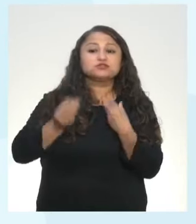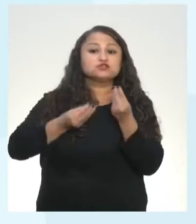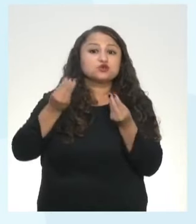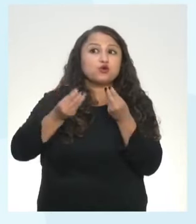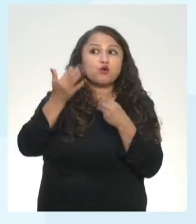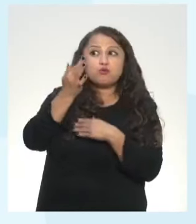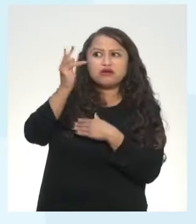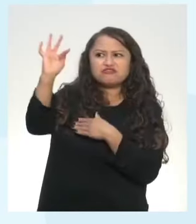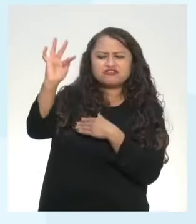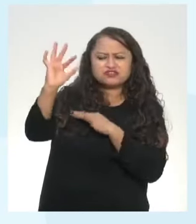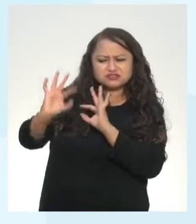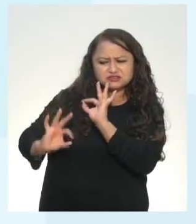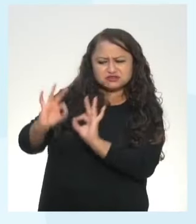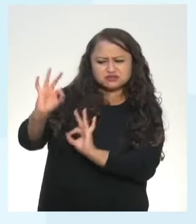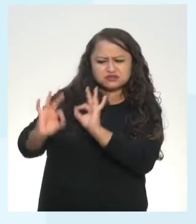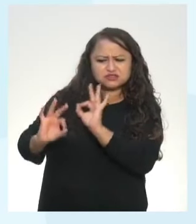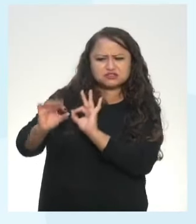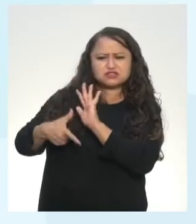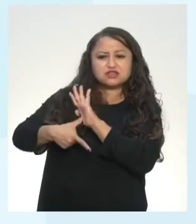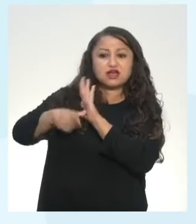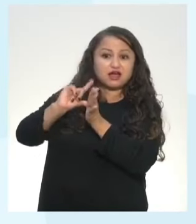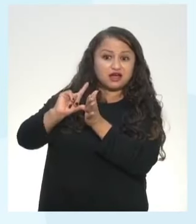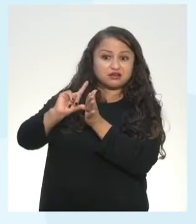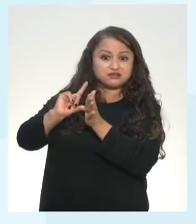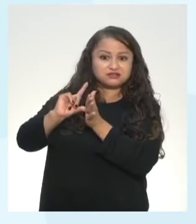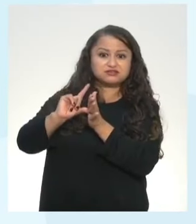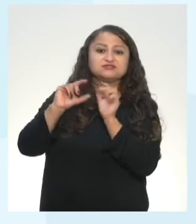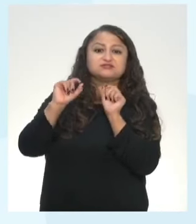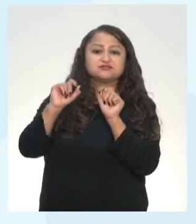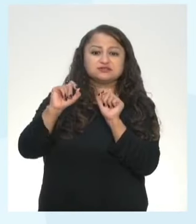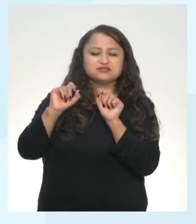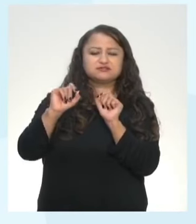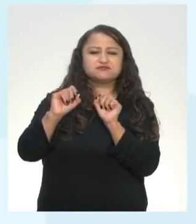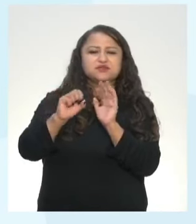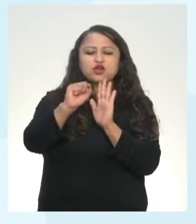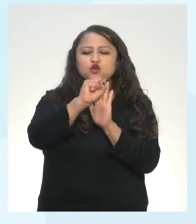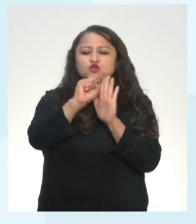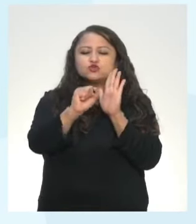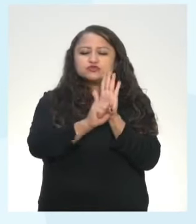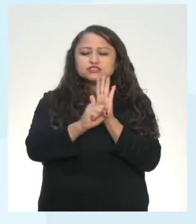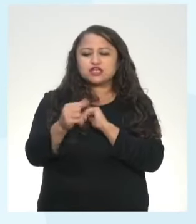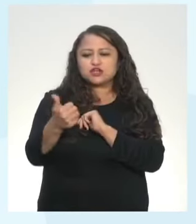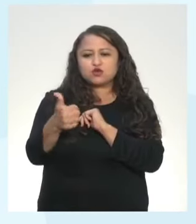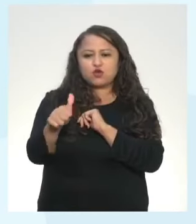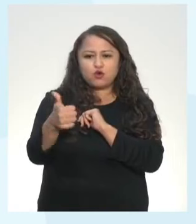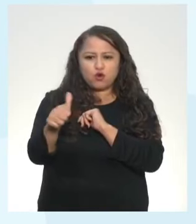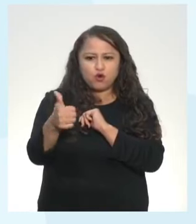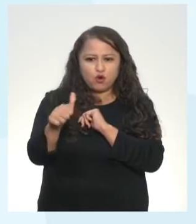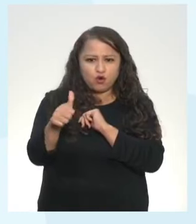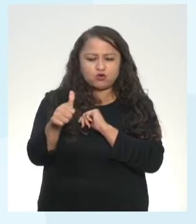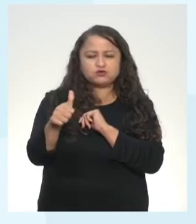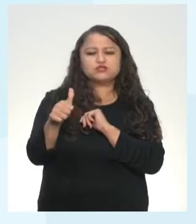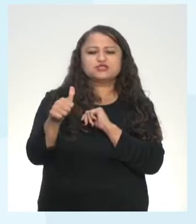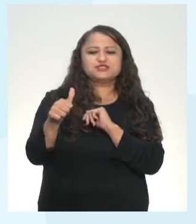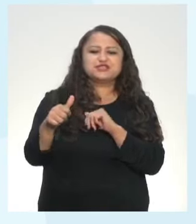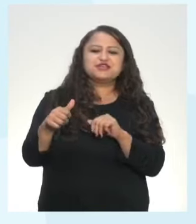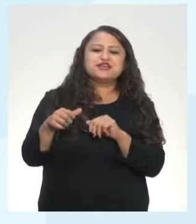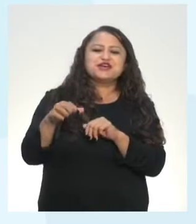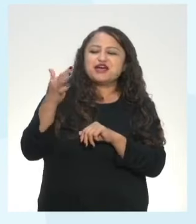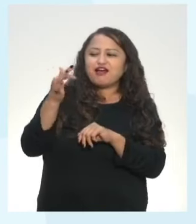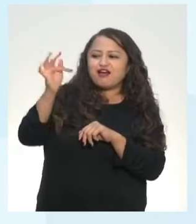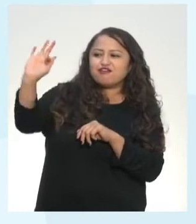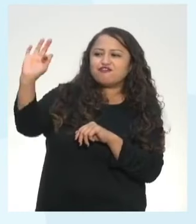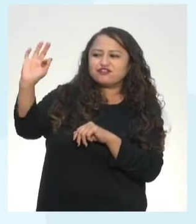estava organizada antes disso, tá? Então, lá no século XI, a França era um reino